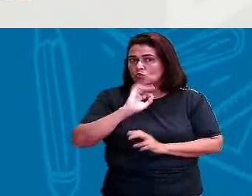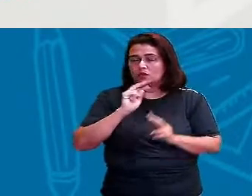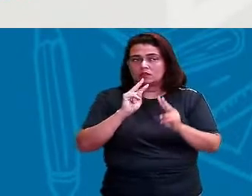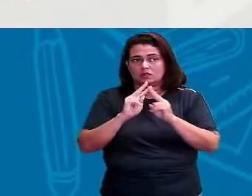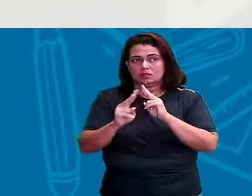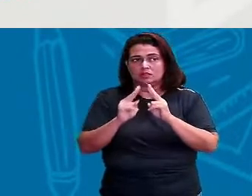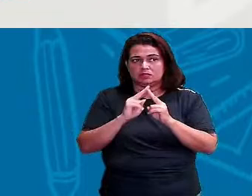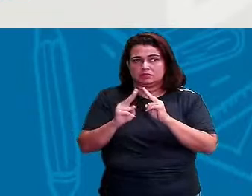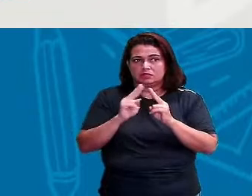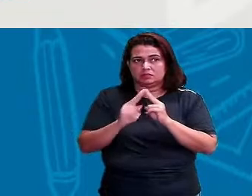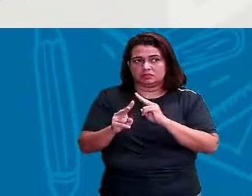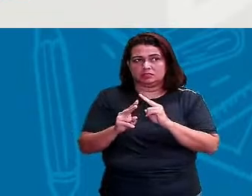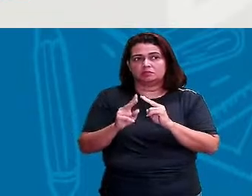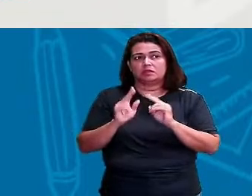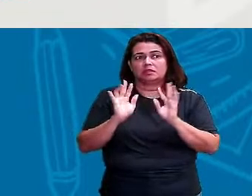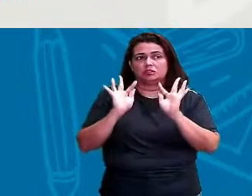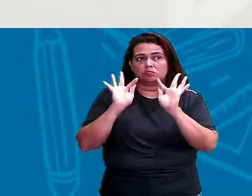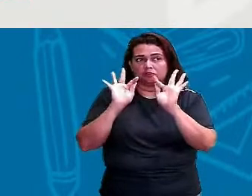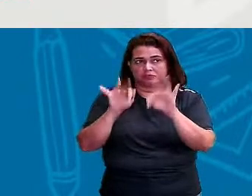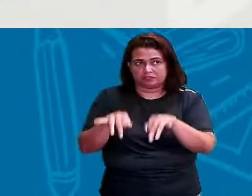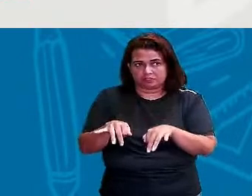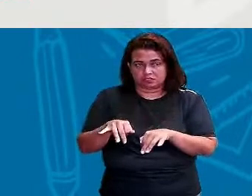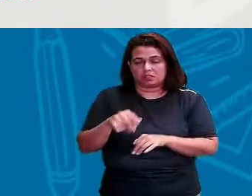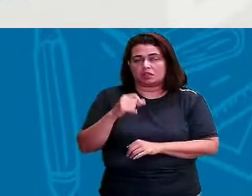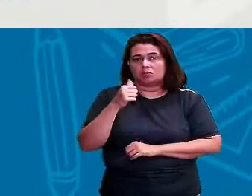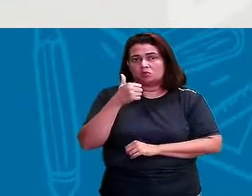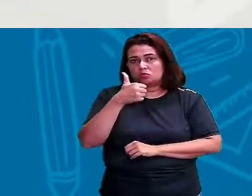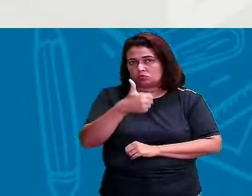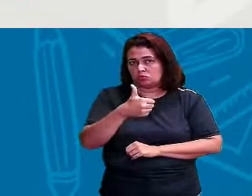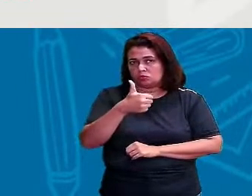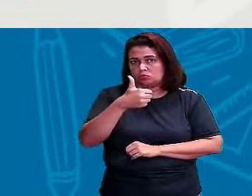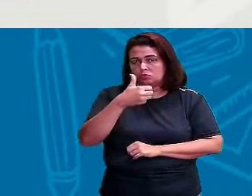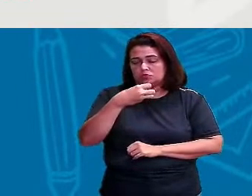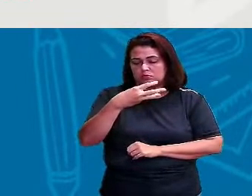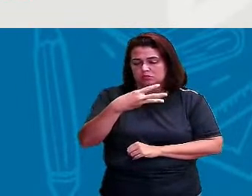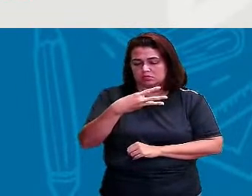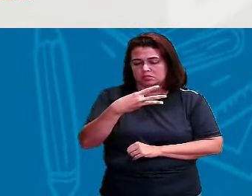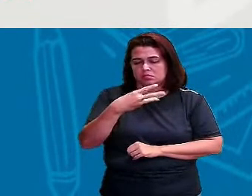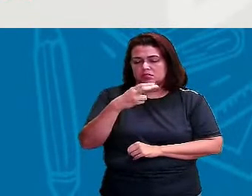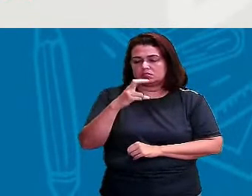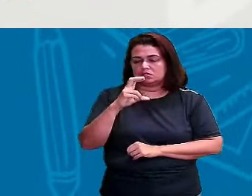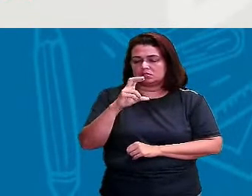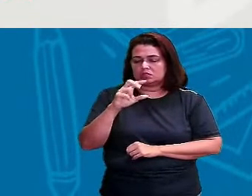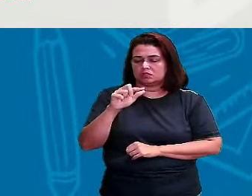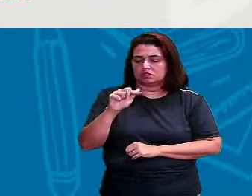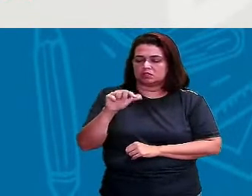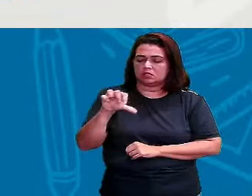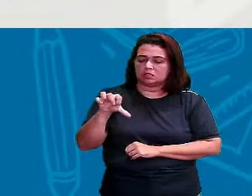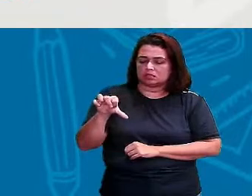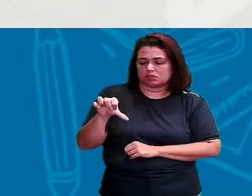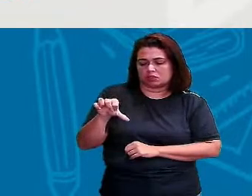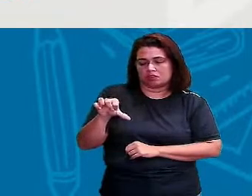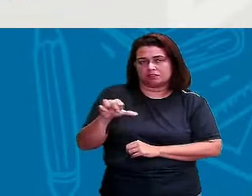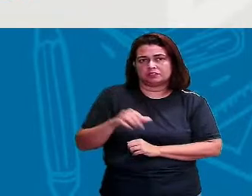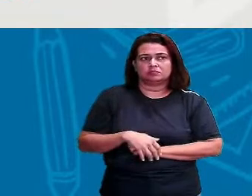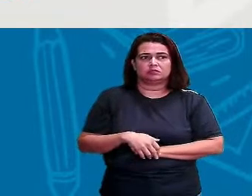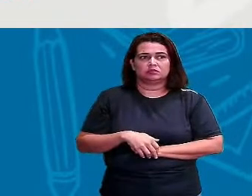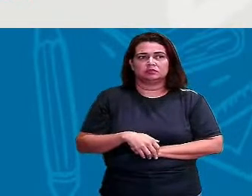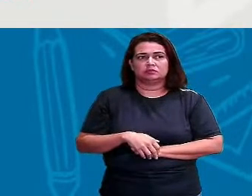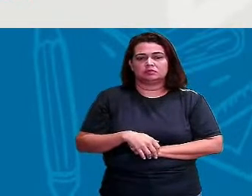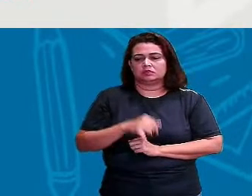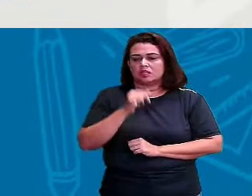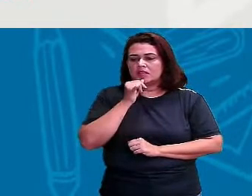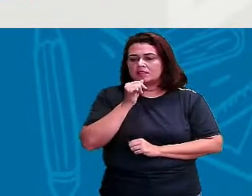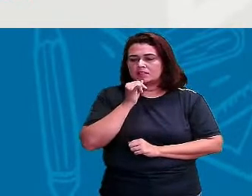ímpares, eles vão terminar em 1, 3, 5, 7 ou 9. Preste atenção ali no